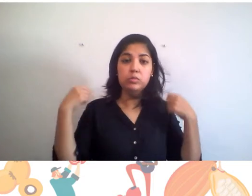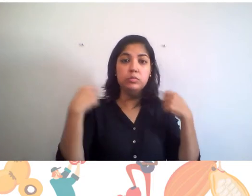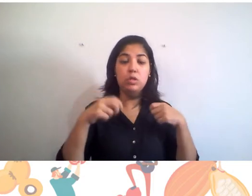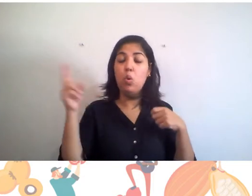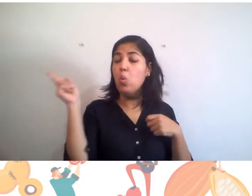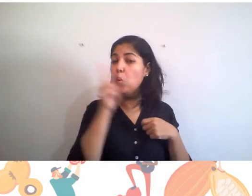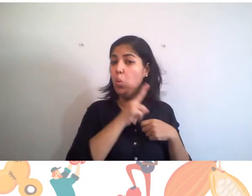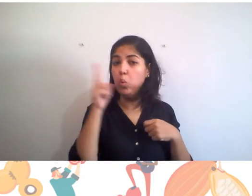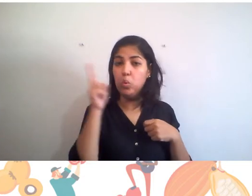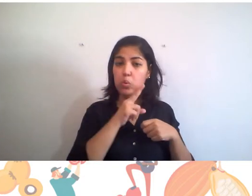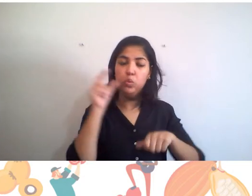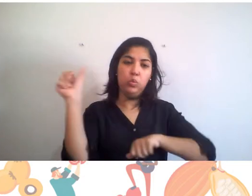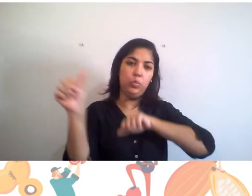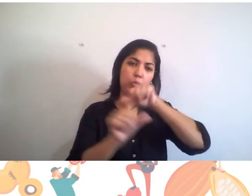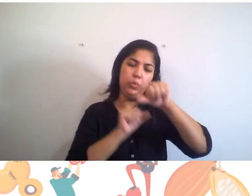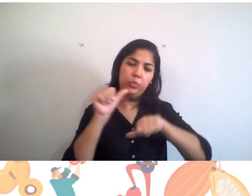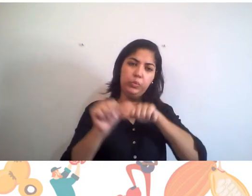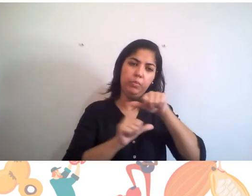que